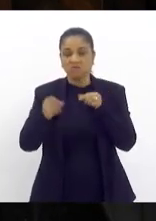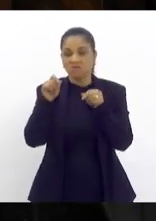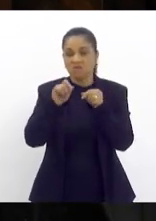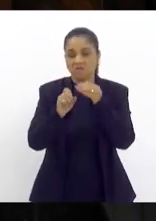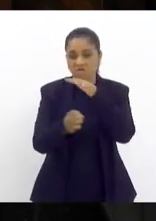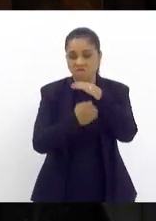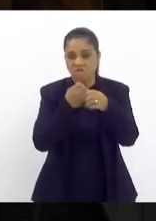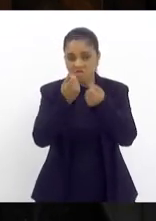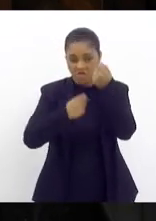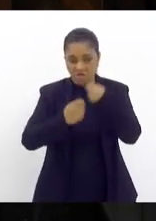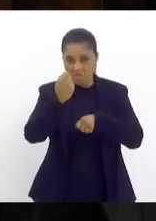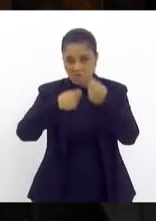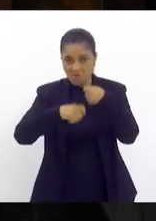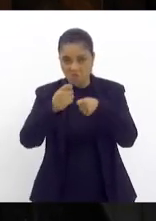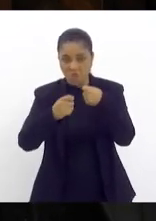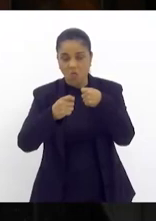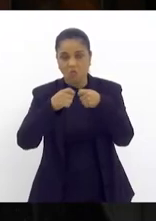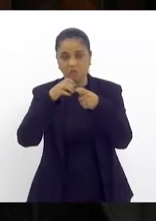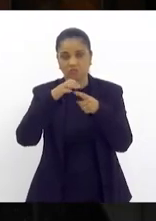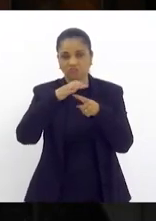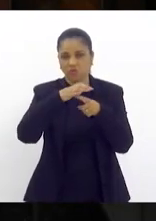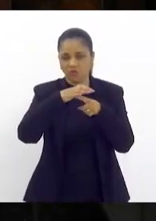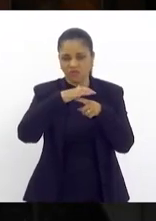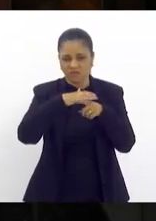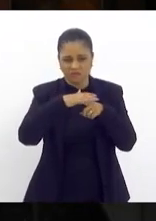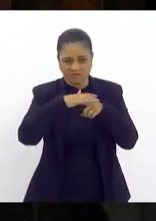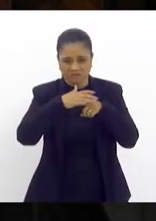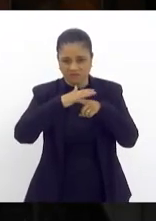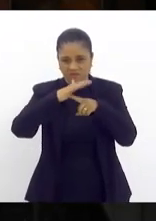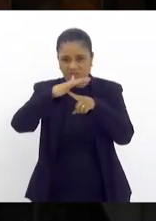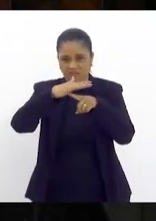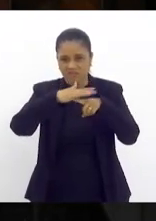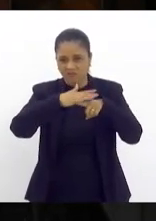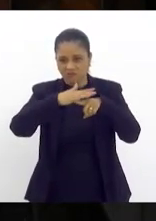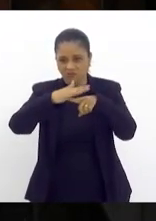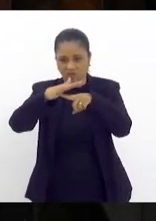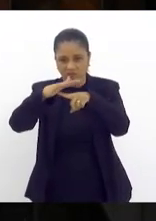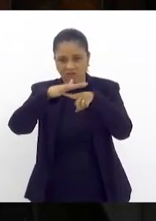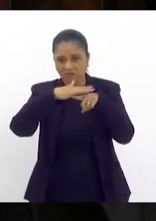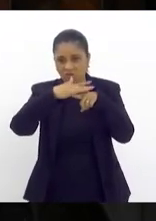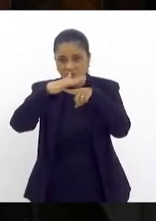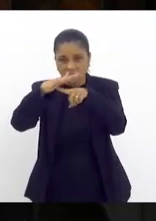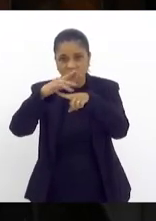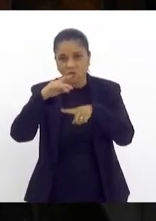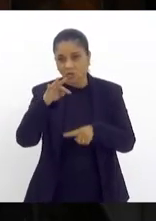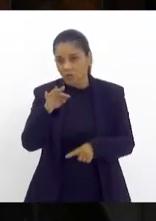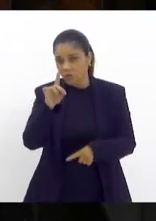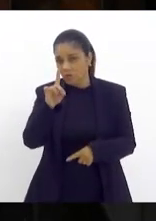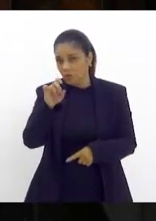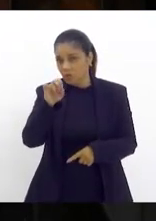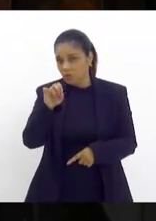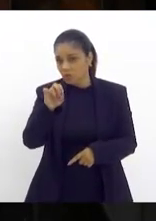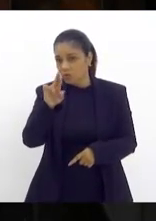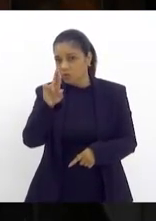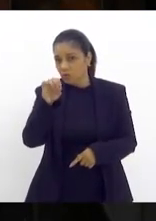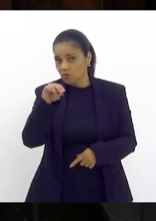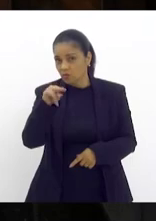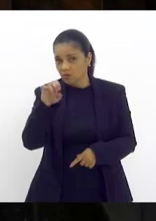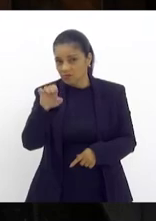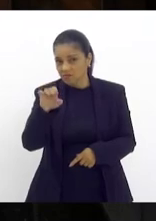com capacidade de lançar projéteis atômicos